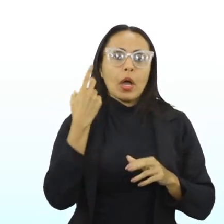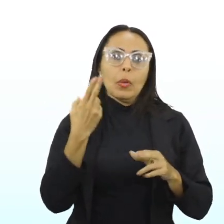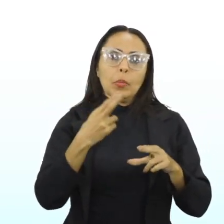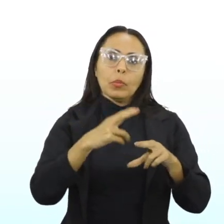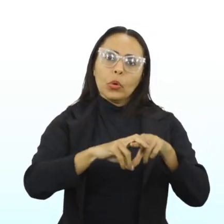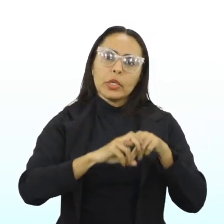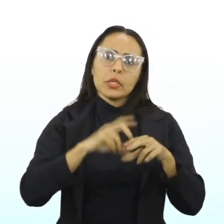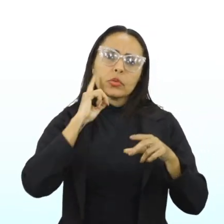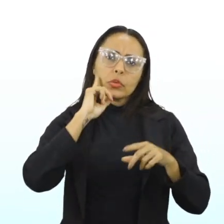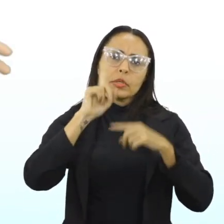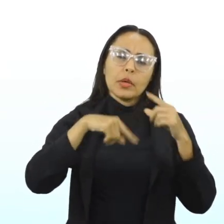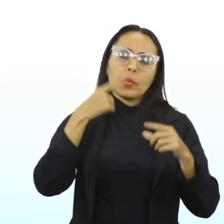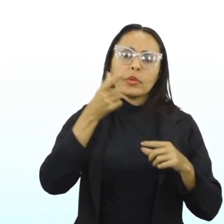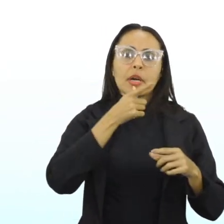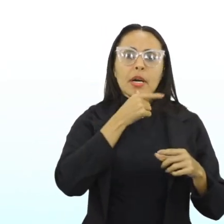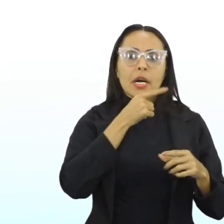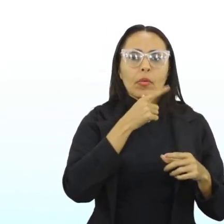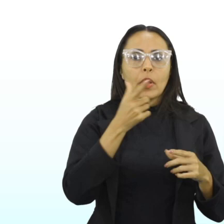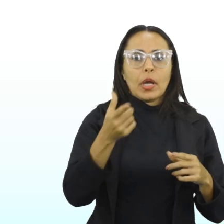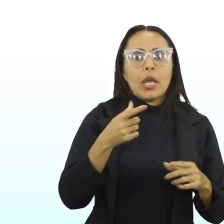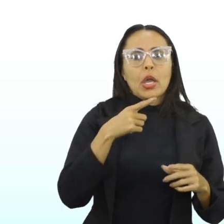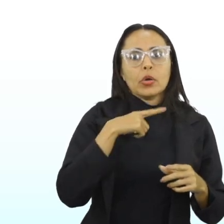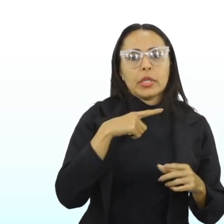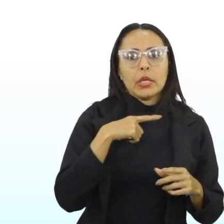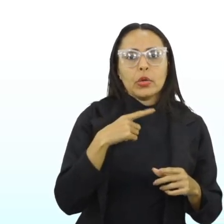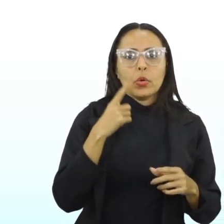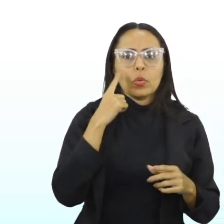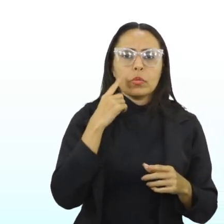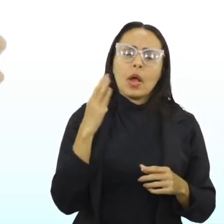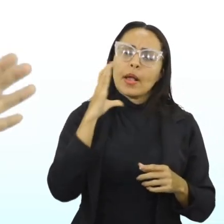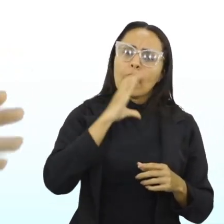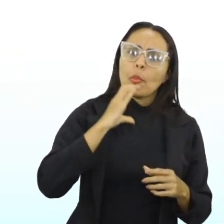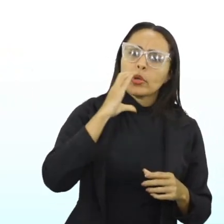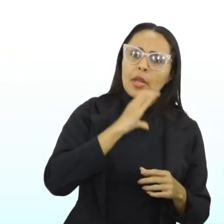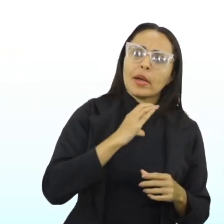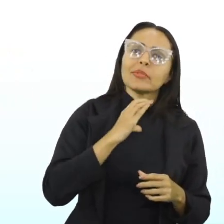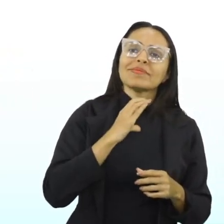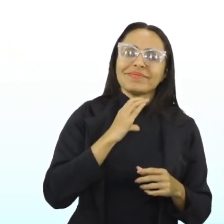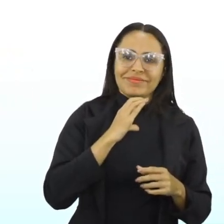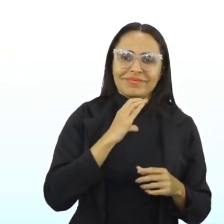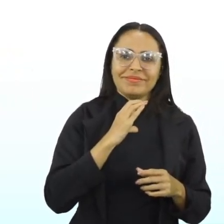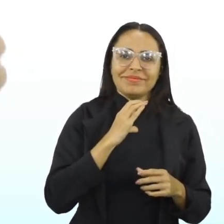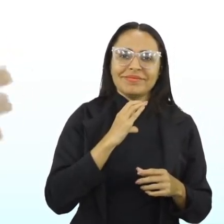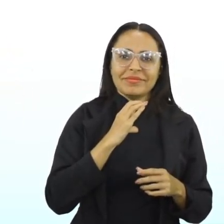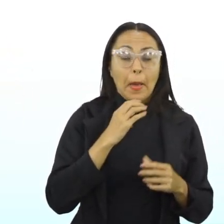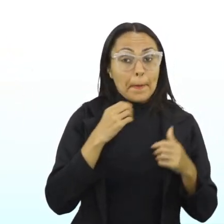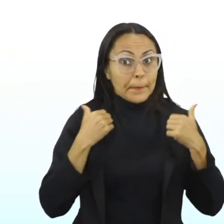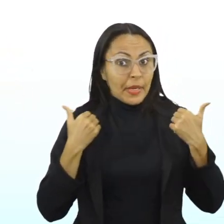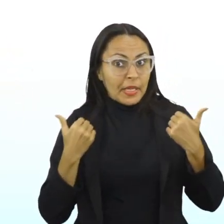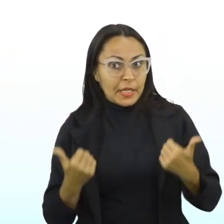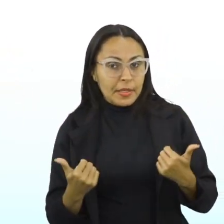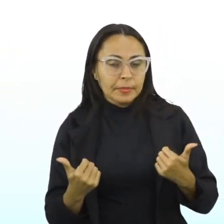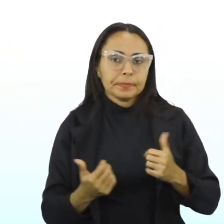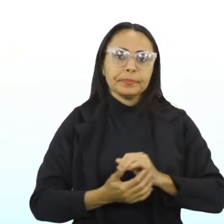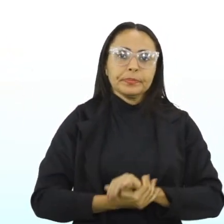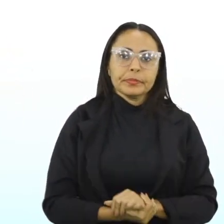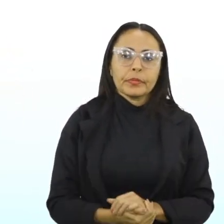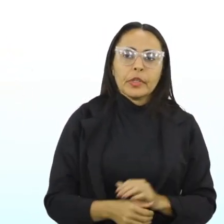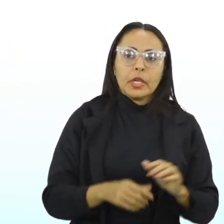Por isso que depois da água eu tenho muito carboidratos vegetais. Muito, beleza?